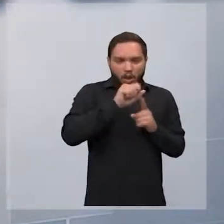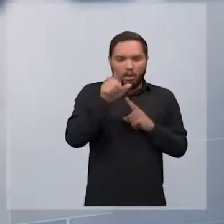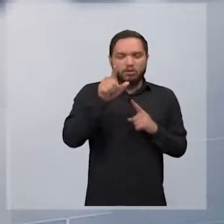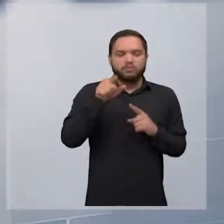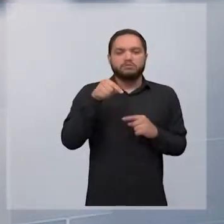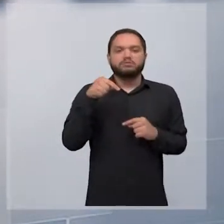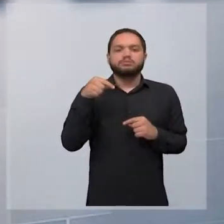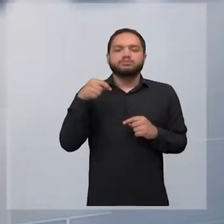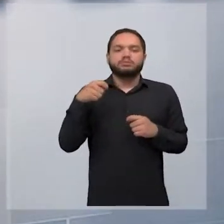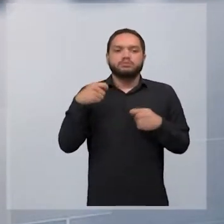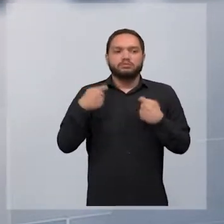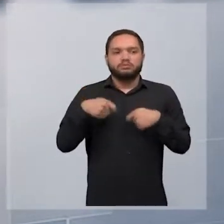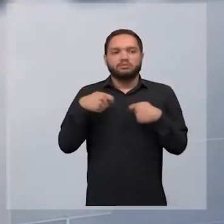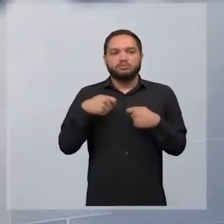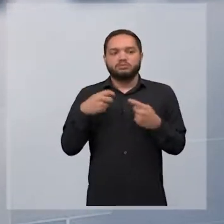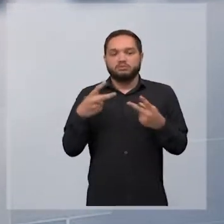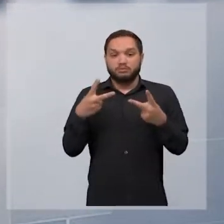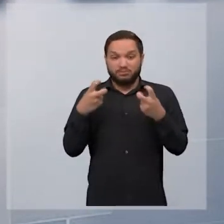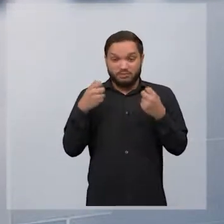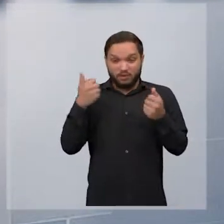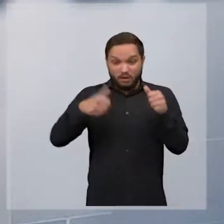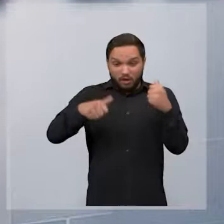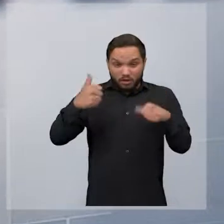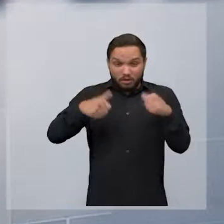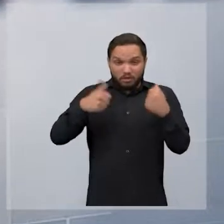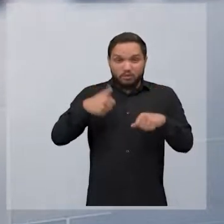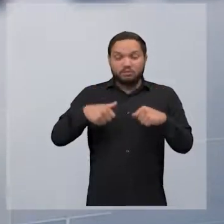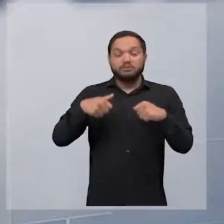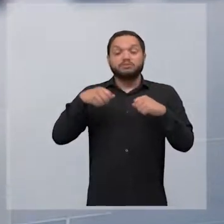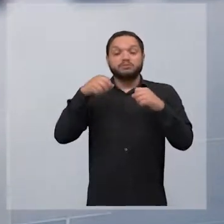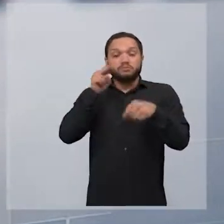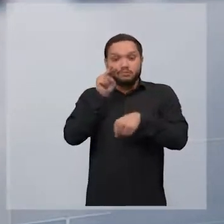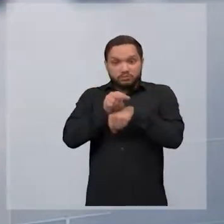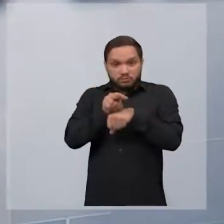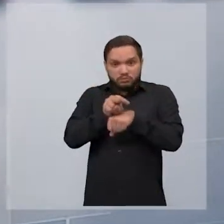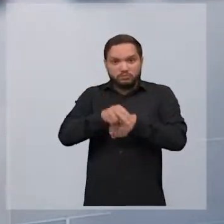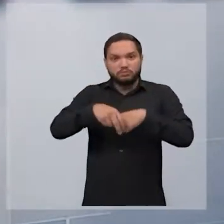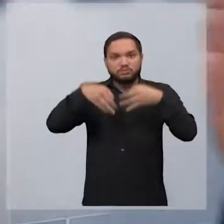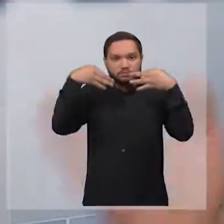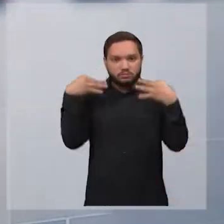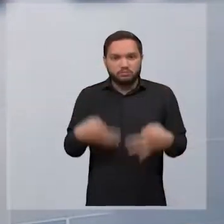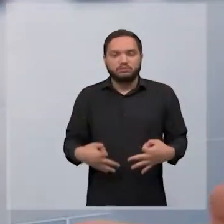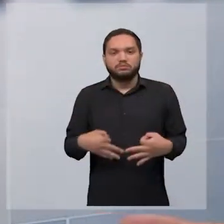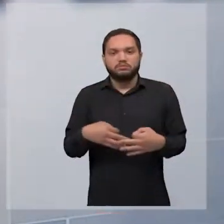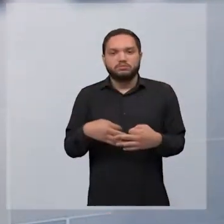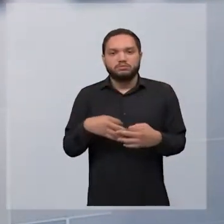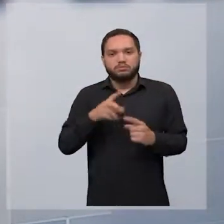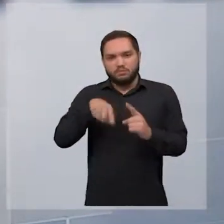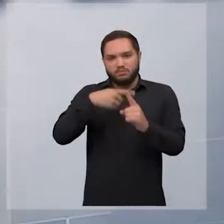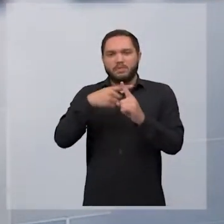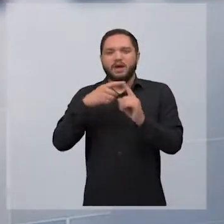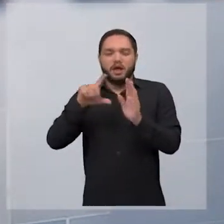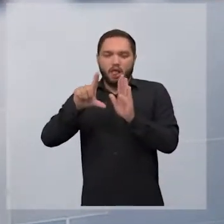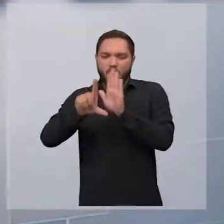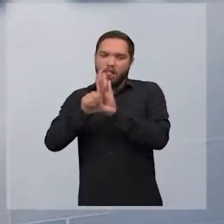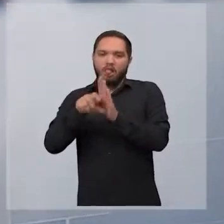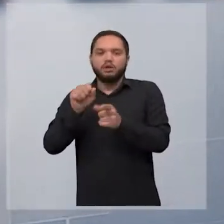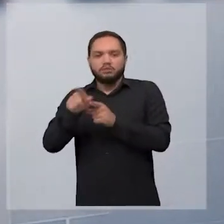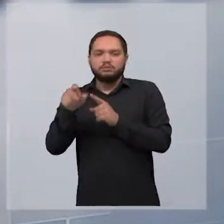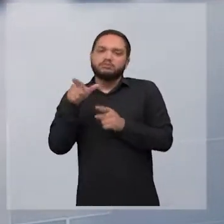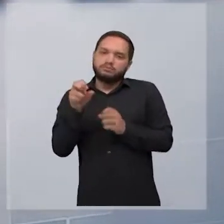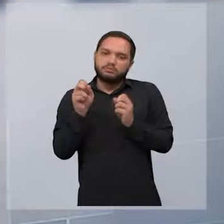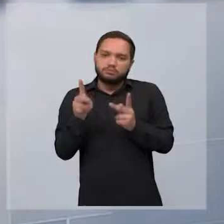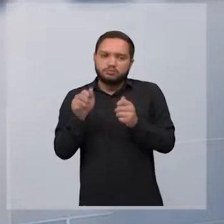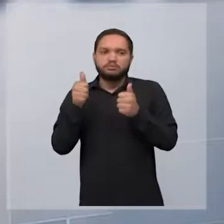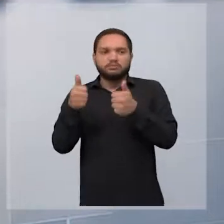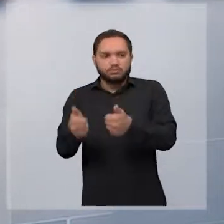precisamos observar que ela seja regulamentada, além da lei do inquilinato, que é natural que se estabeleça,